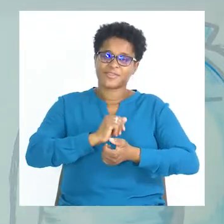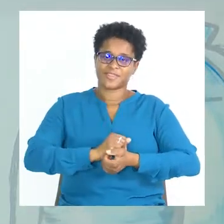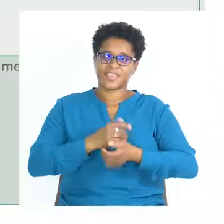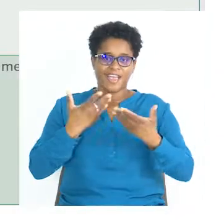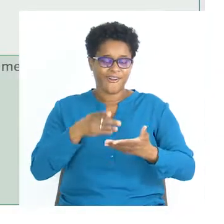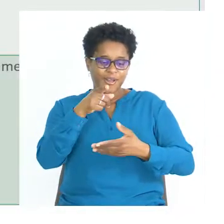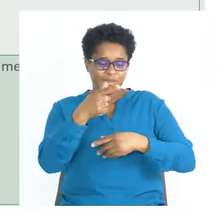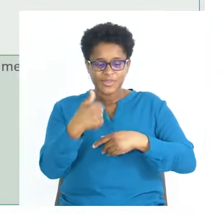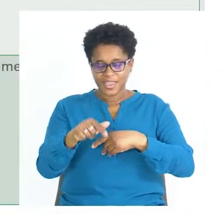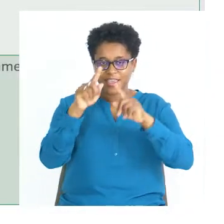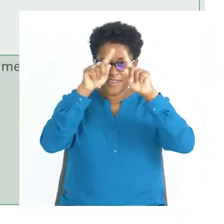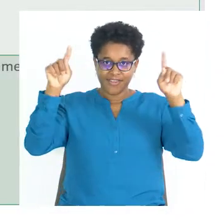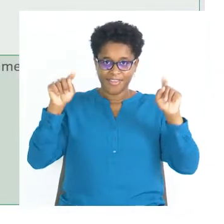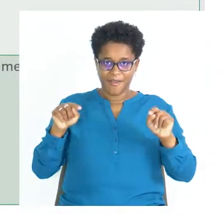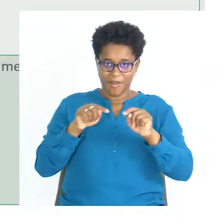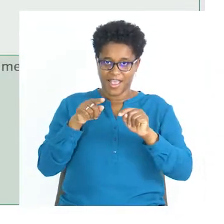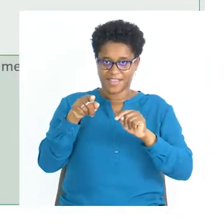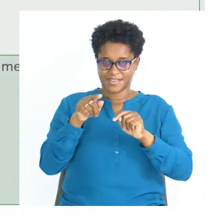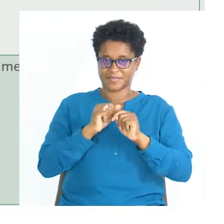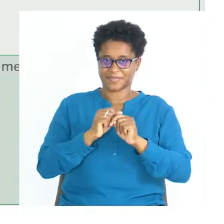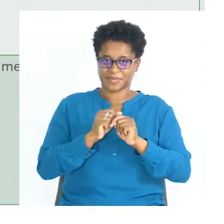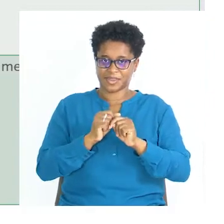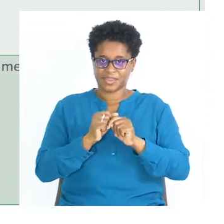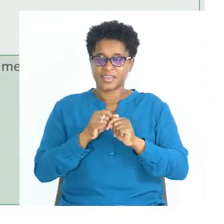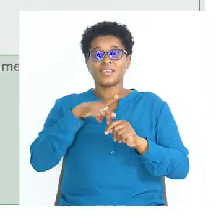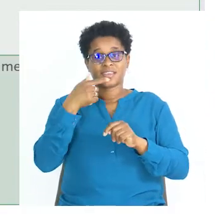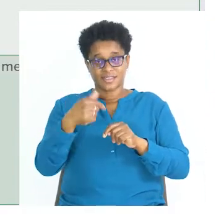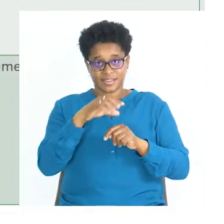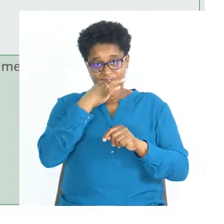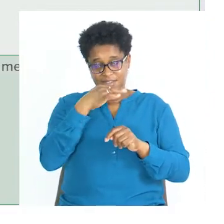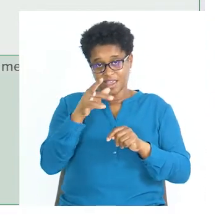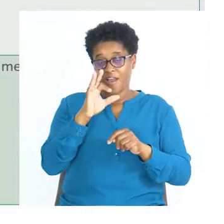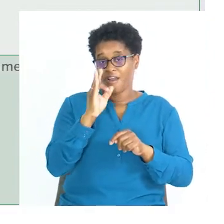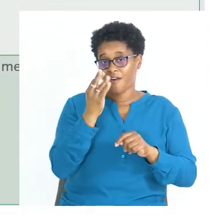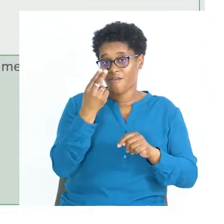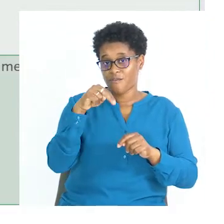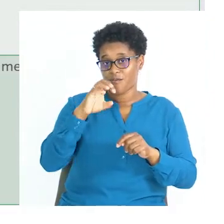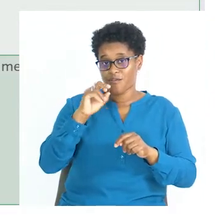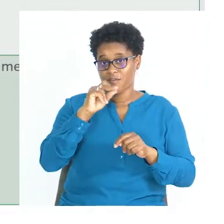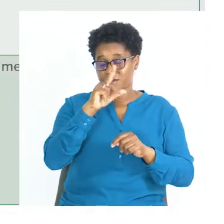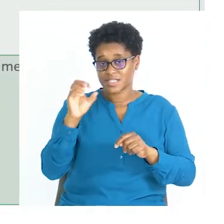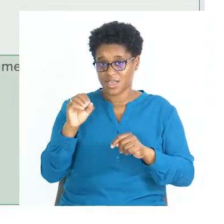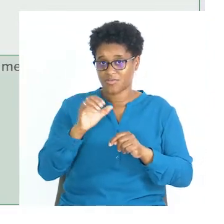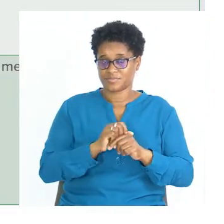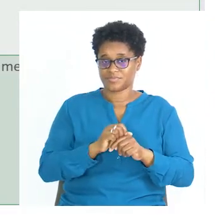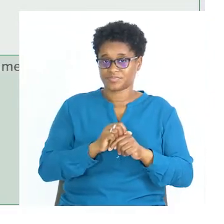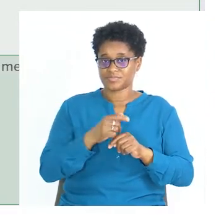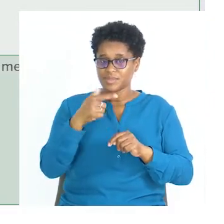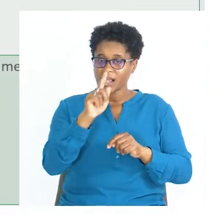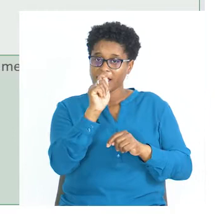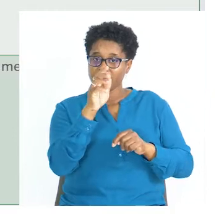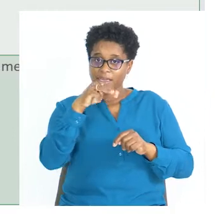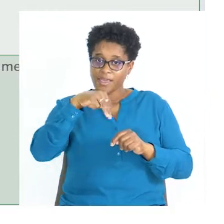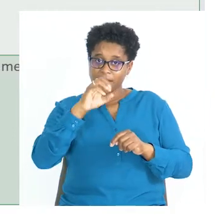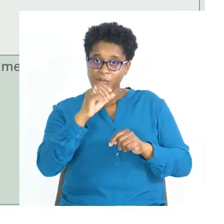Continuando, agora tu tens essa tabela, tá bem? Essa tabela diz a função. A função emotiva, já